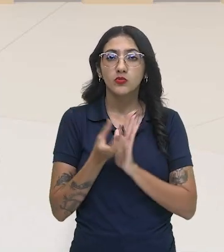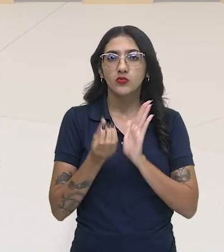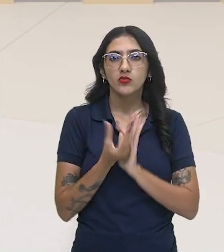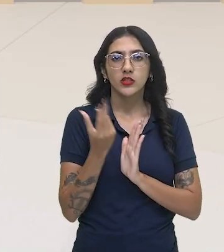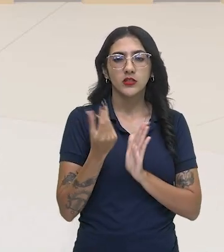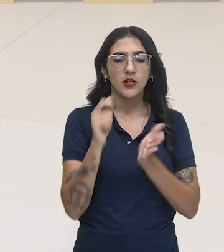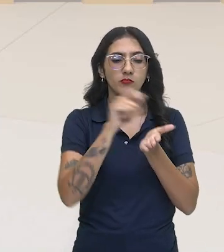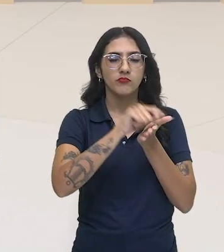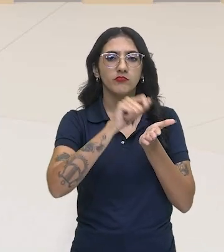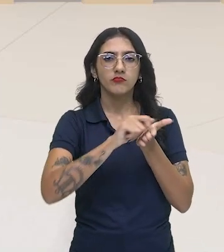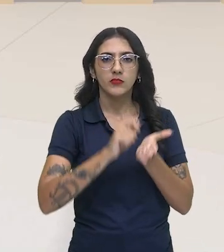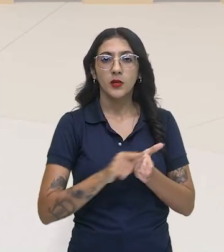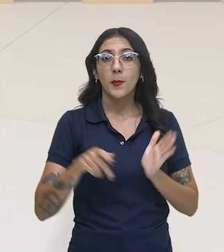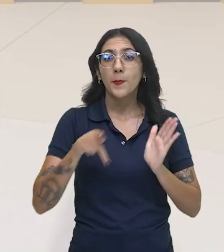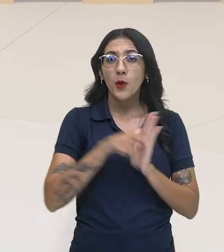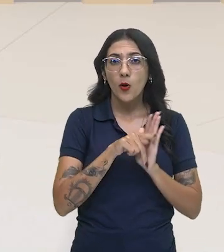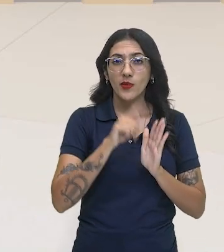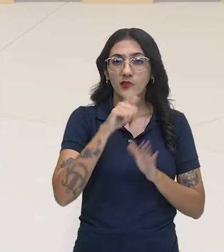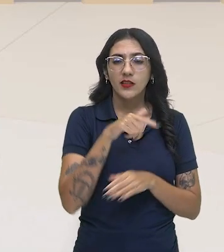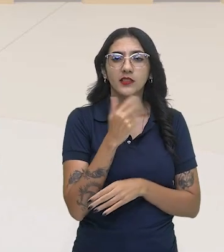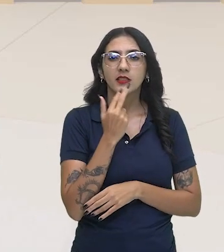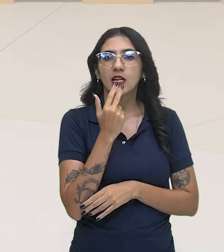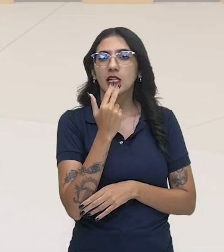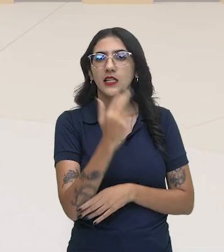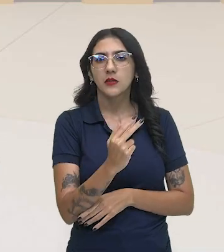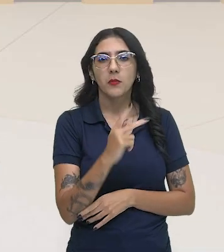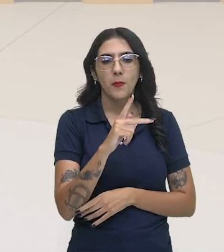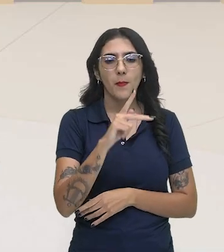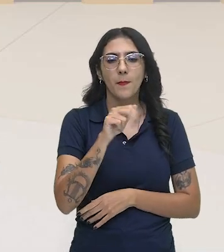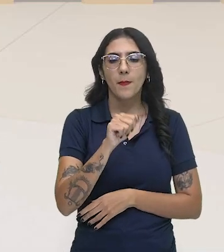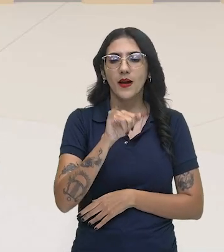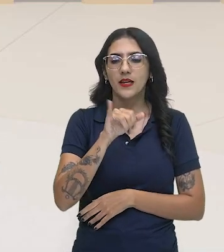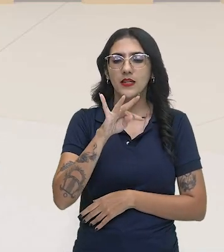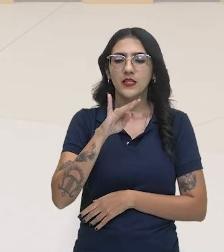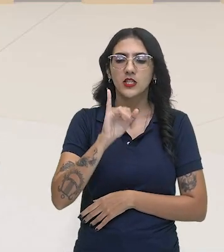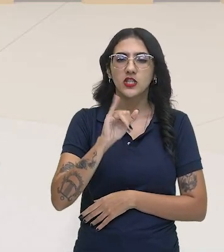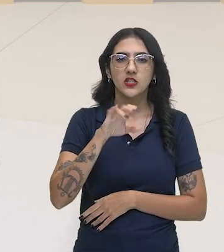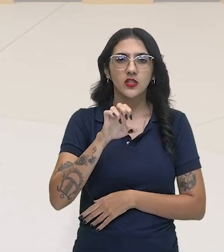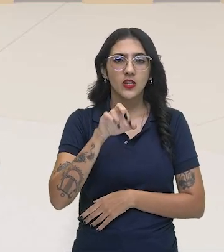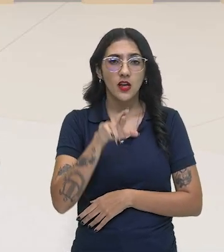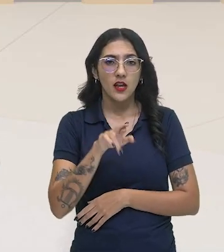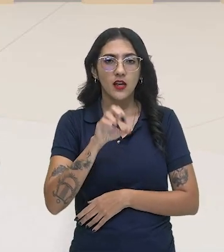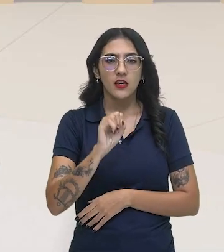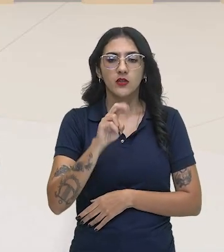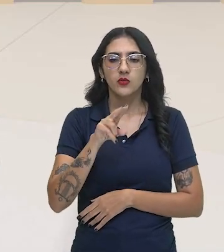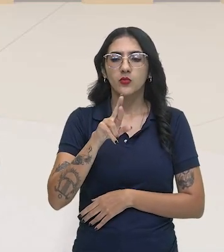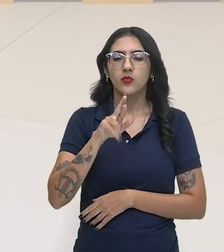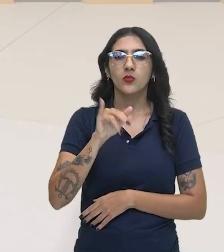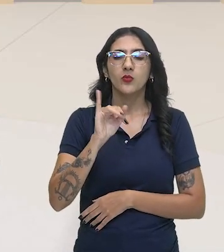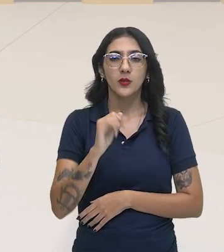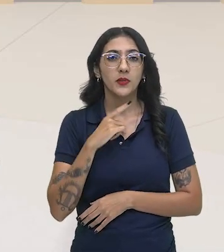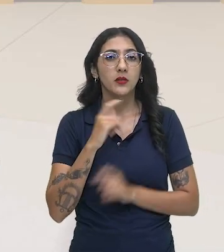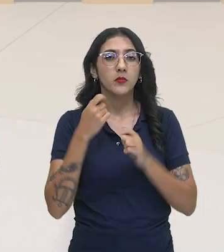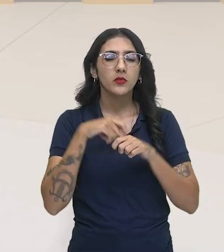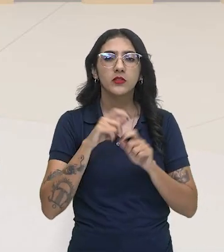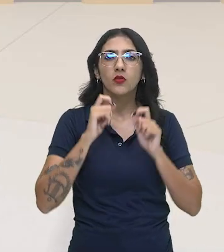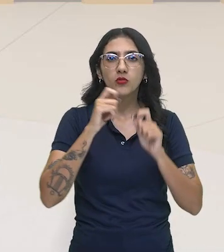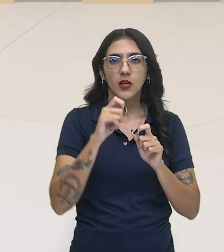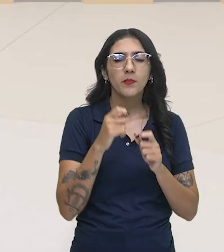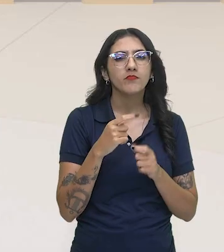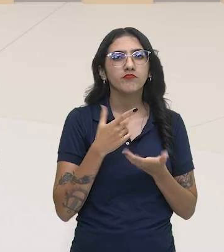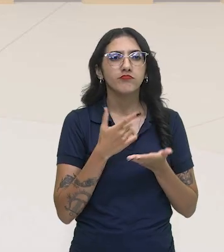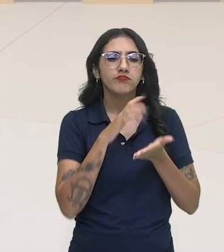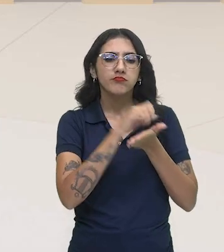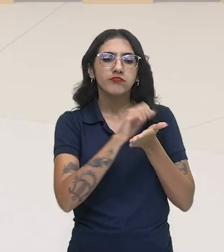escrita da língua Paité, né? Paité-Suruí, não é isso? Isso. De registro do conhecimento dessa cultura. Então a aldeia